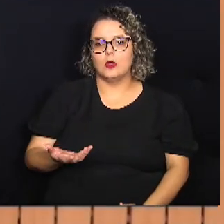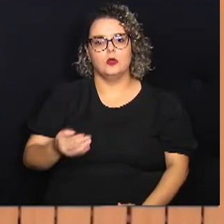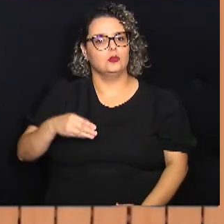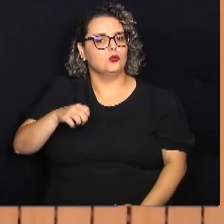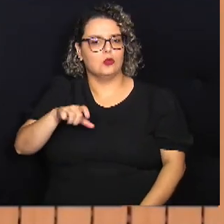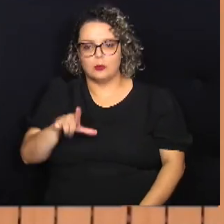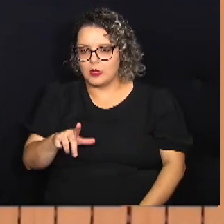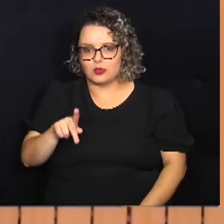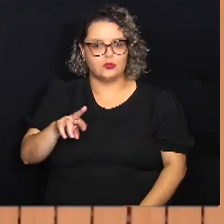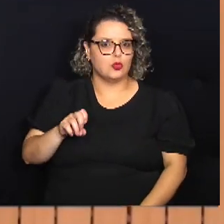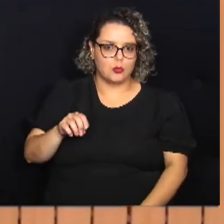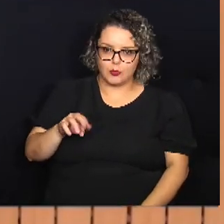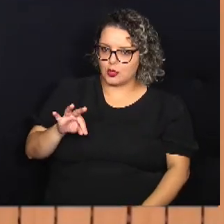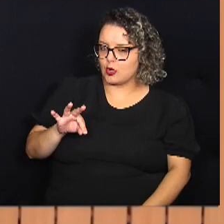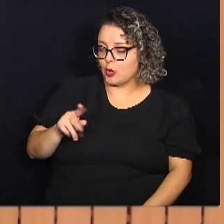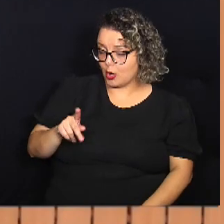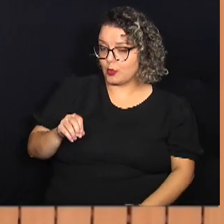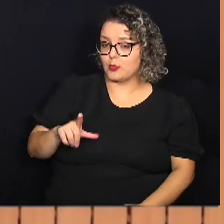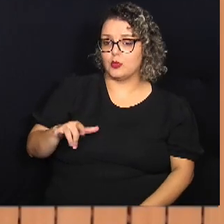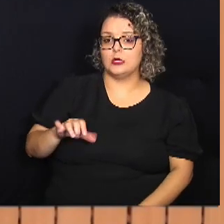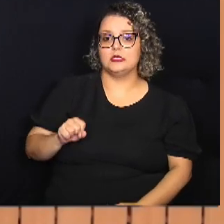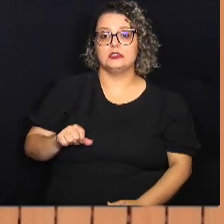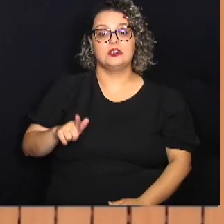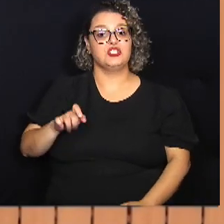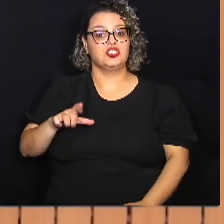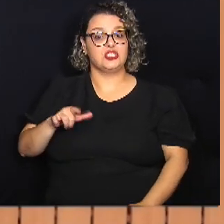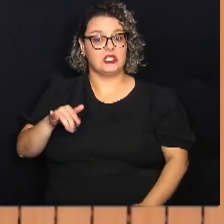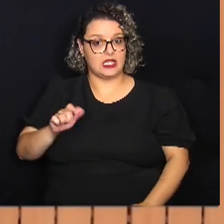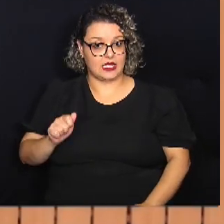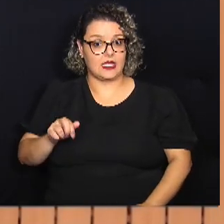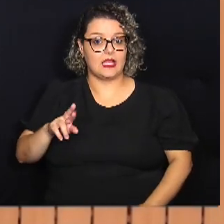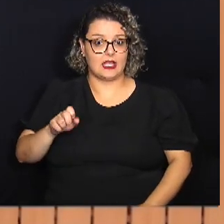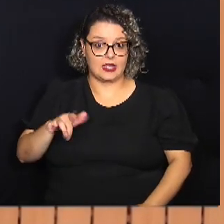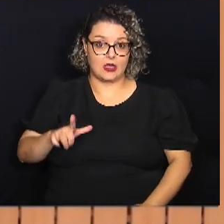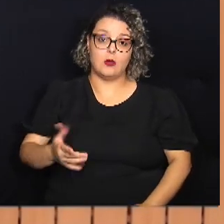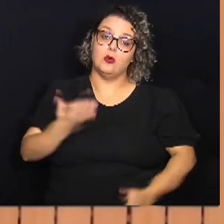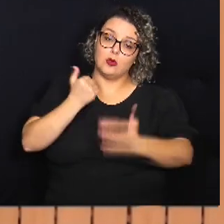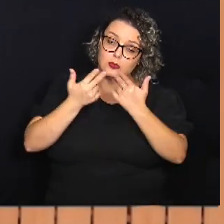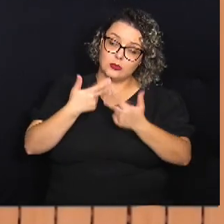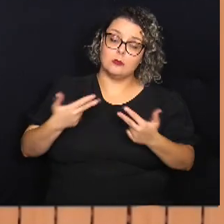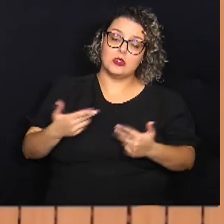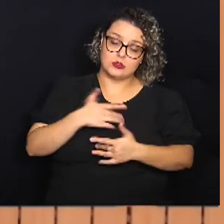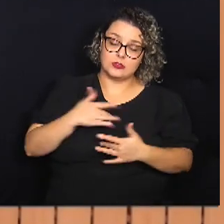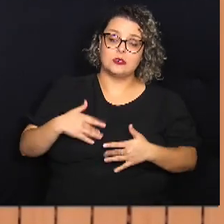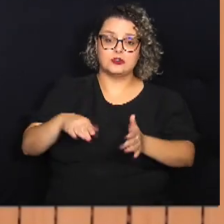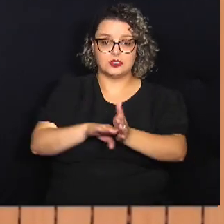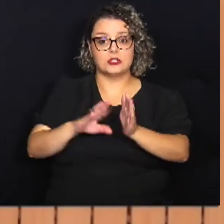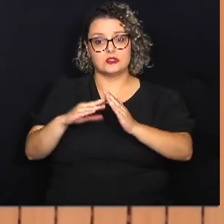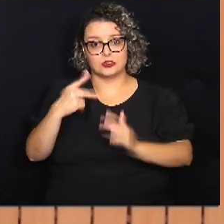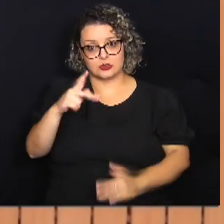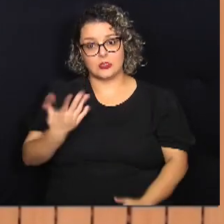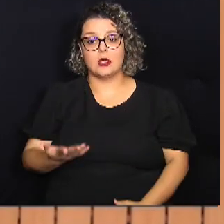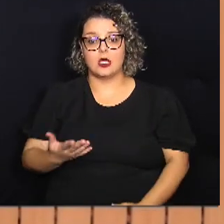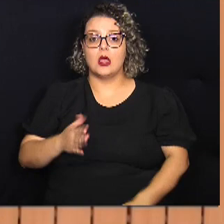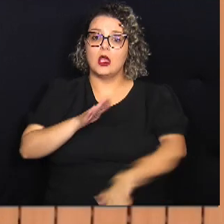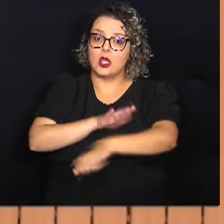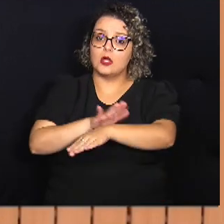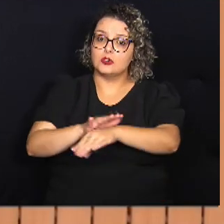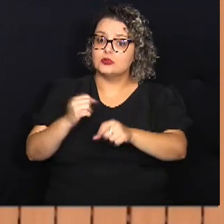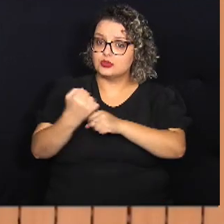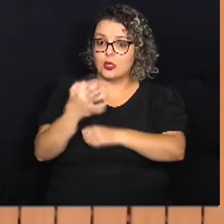do própolis, da geleia real ou do alimento saudável que chega na sua casa, ajude a proteger as abelhas,